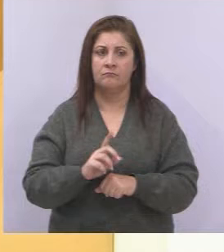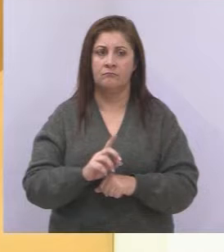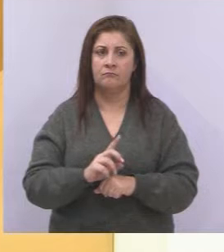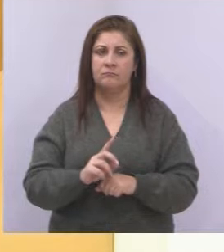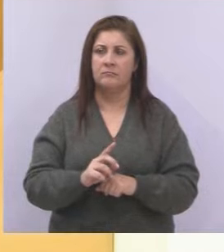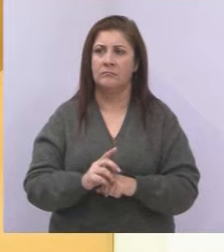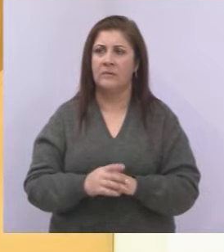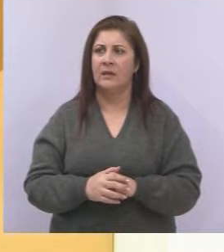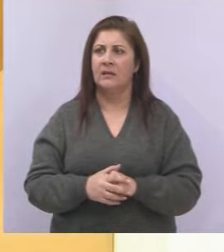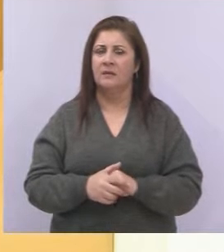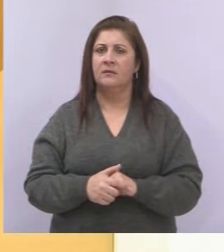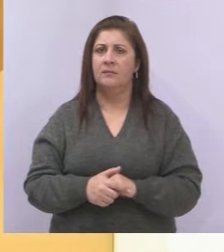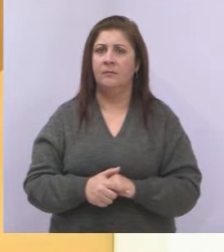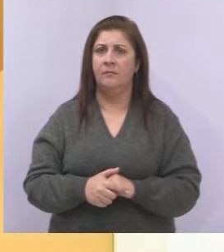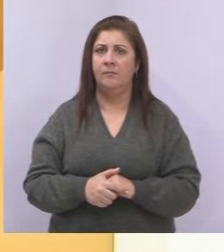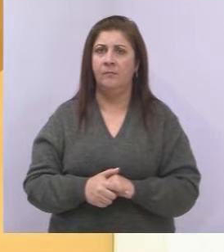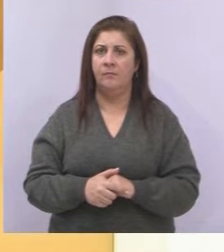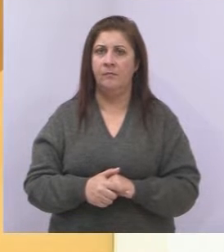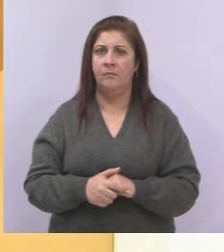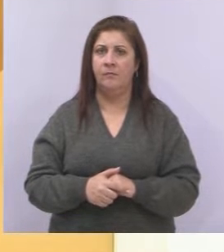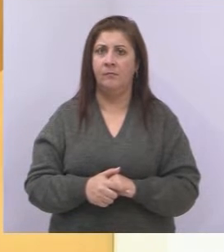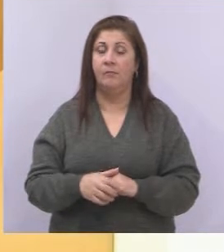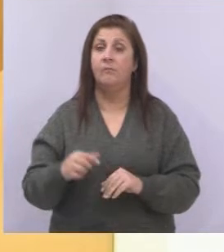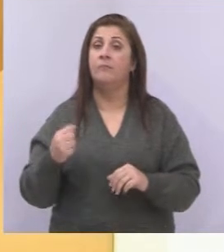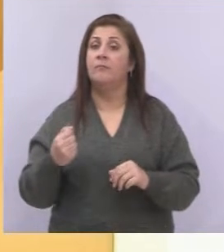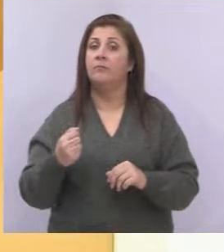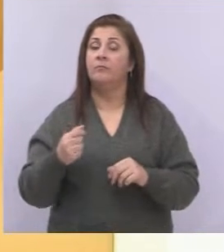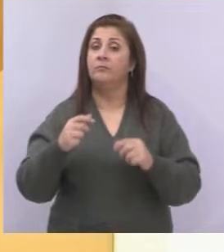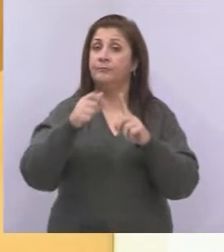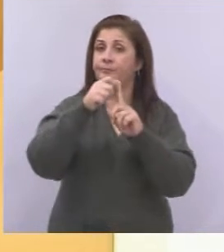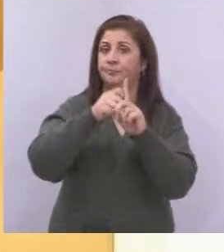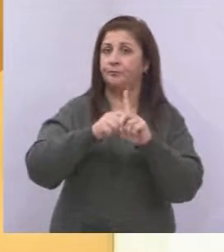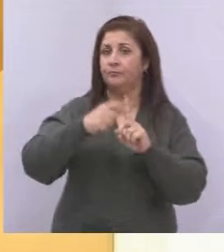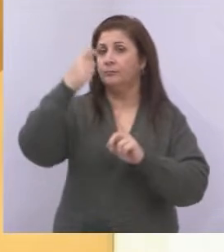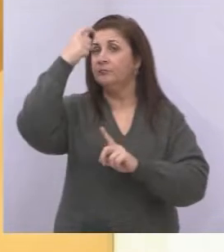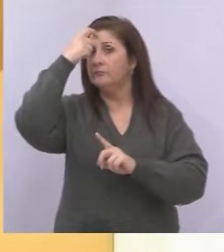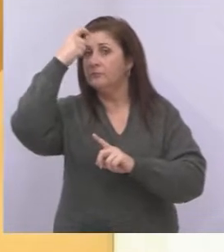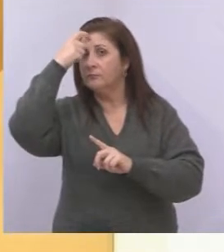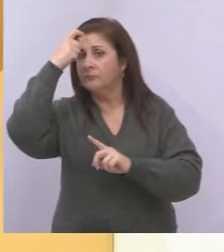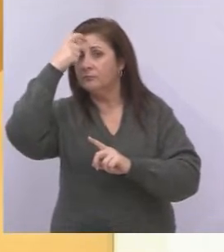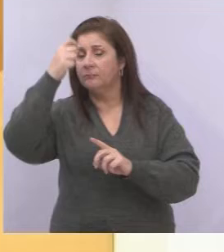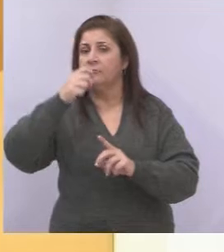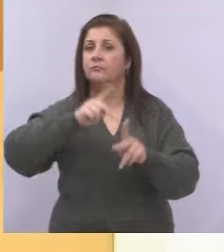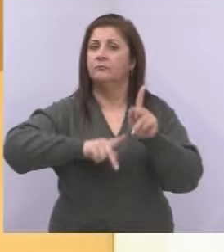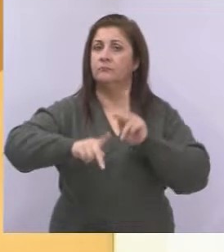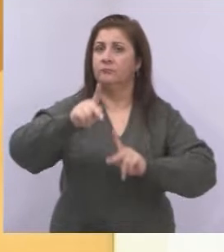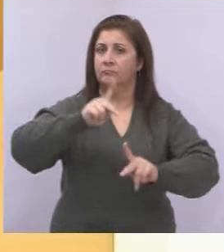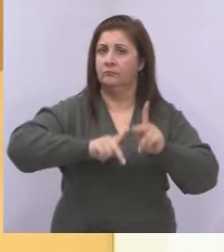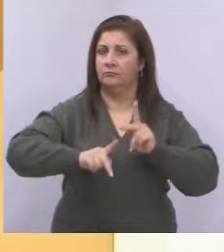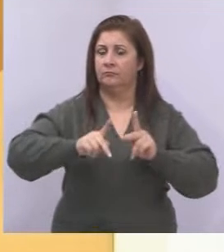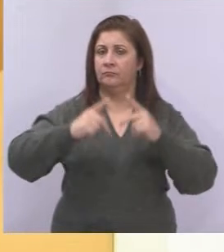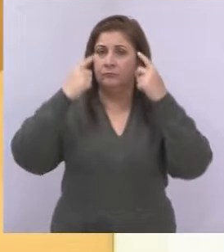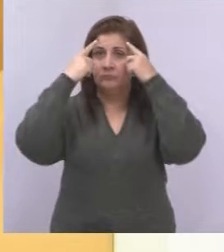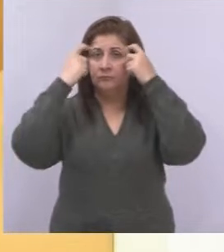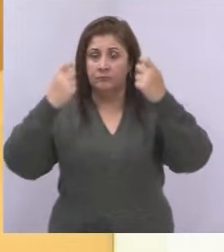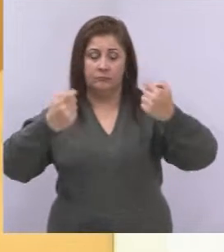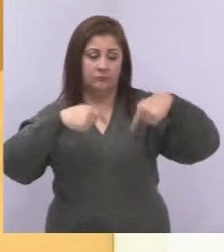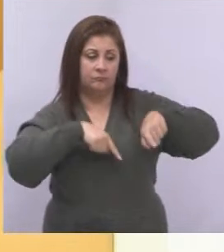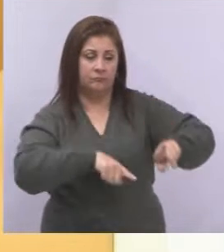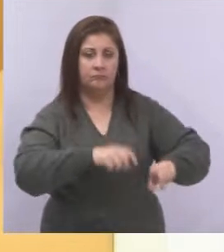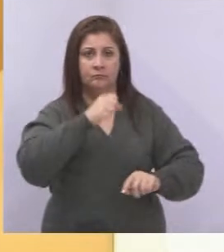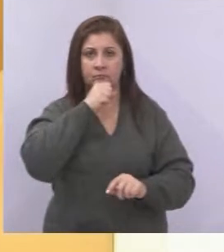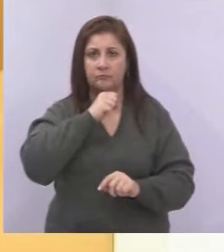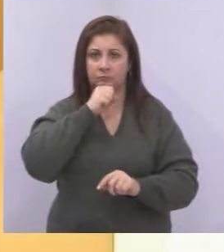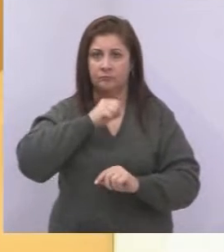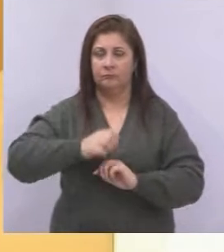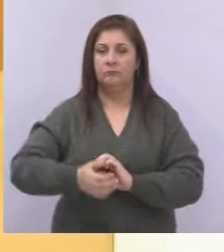E é o mês que a gente tira para conscientizar a população da violência contra os idosos,